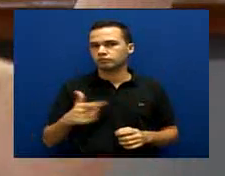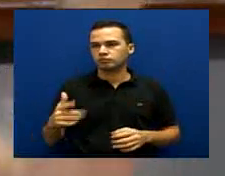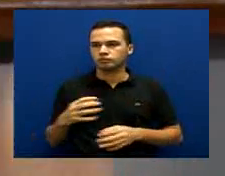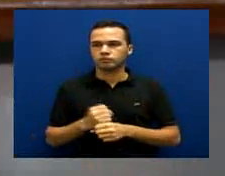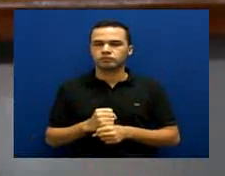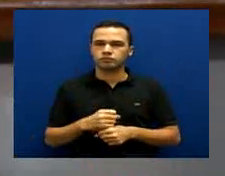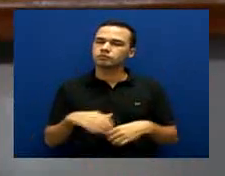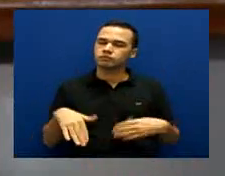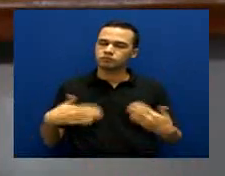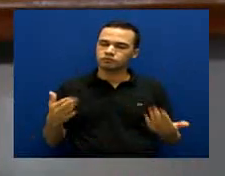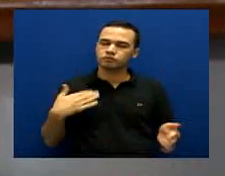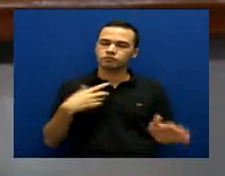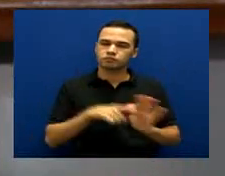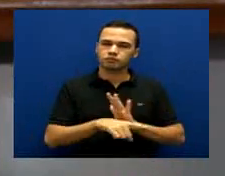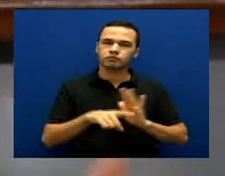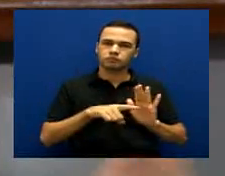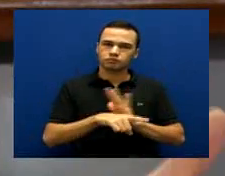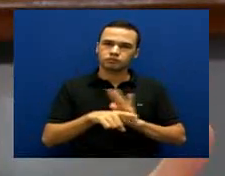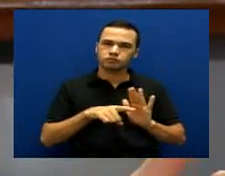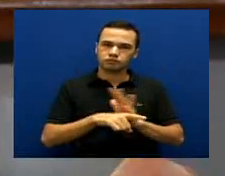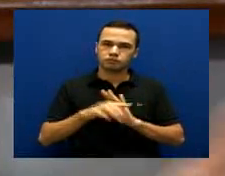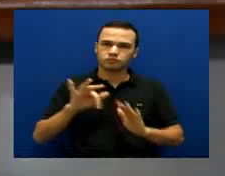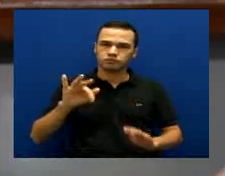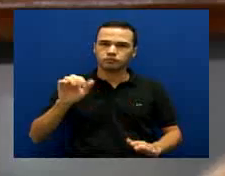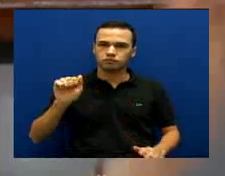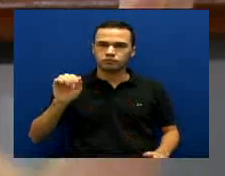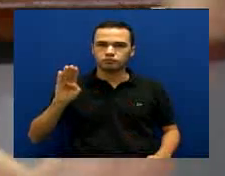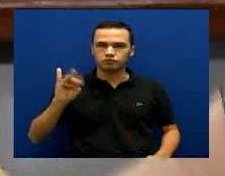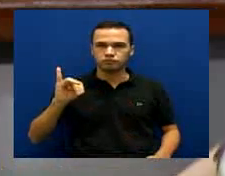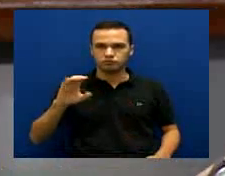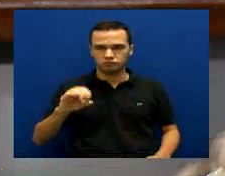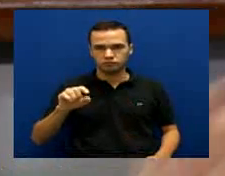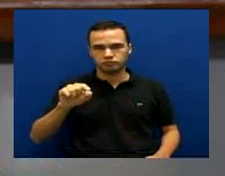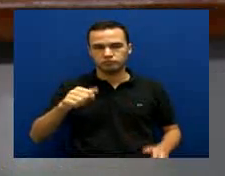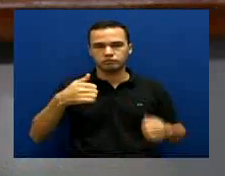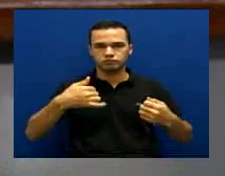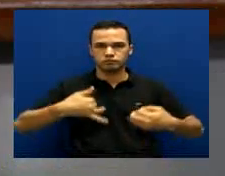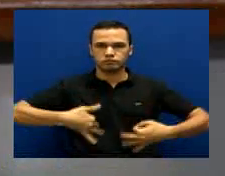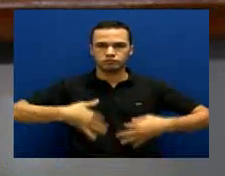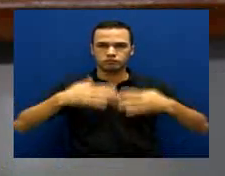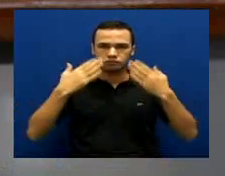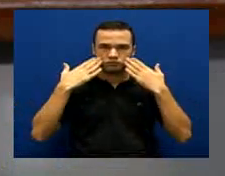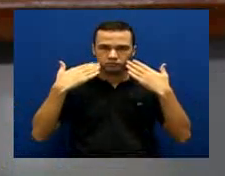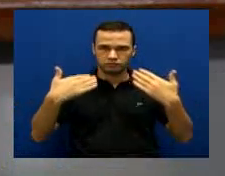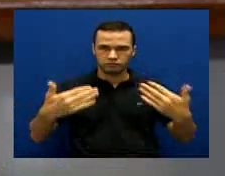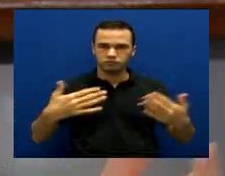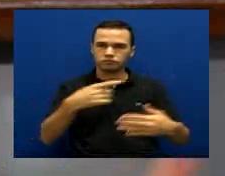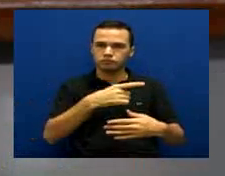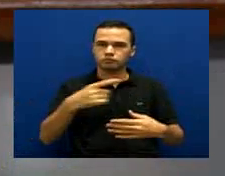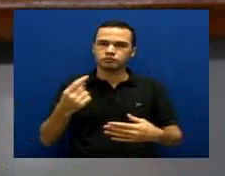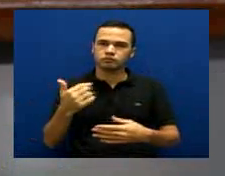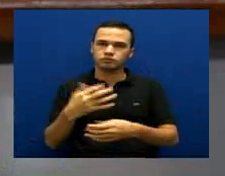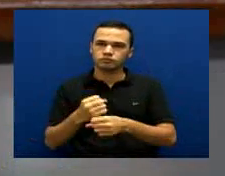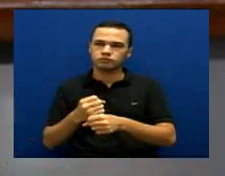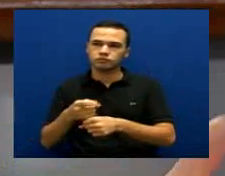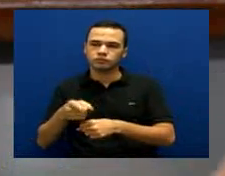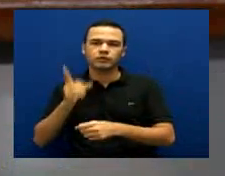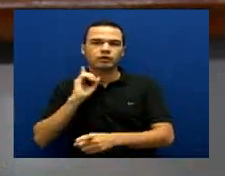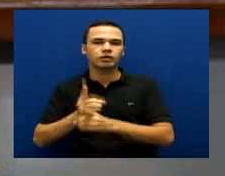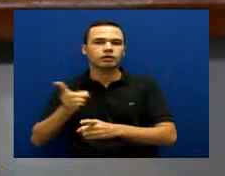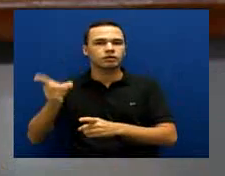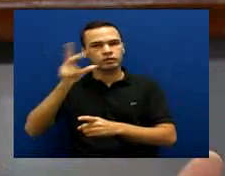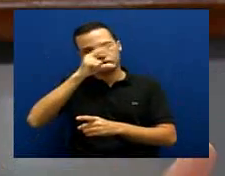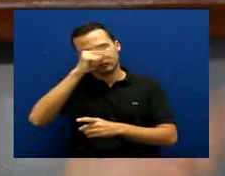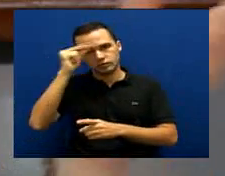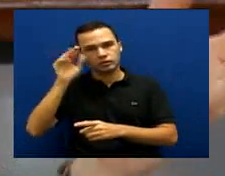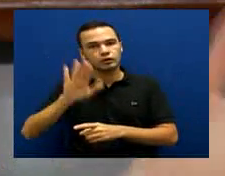pergunto perguntei pro doutor fábio produção do prefeito quando o prefeito apresentar os resultados do que ele achou na prefeitura e